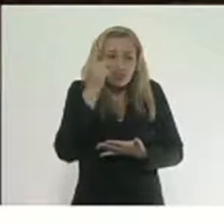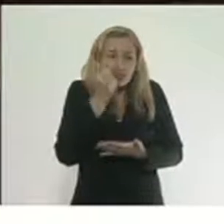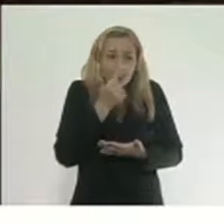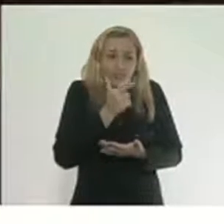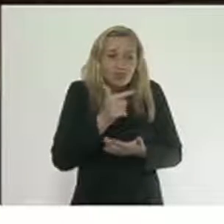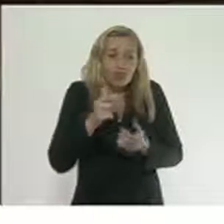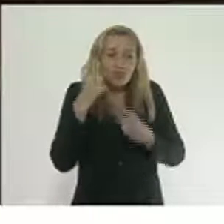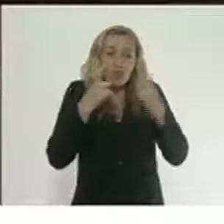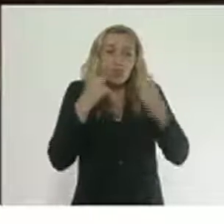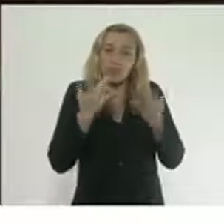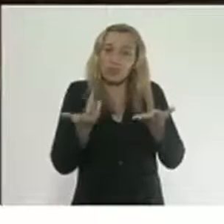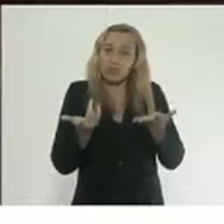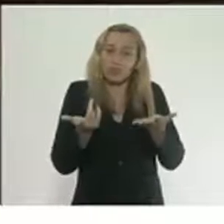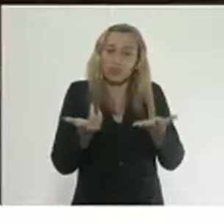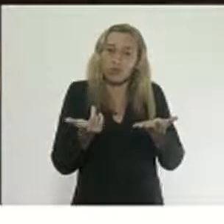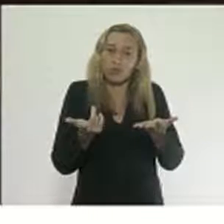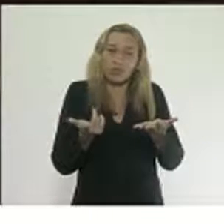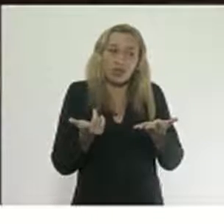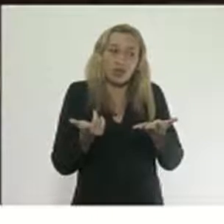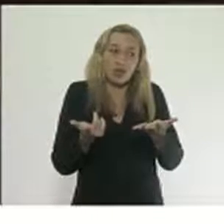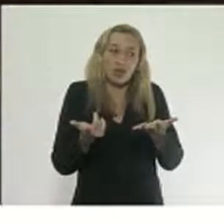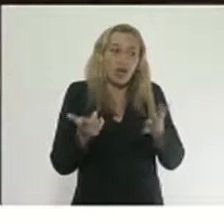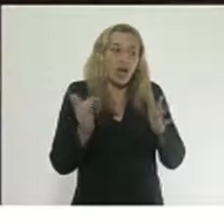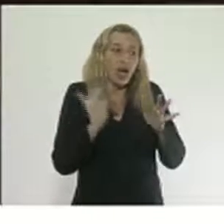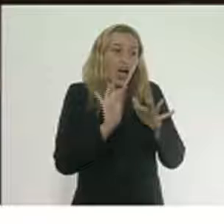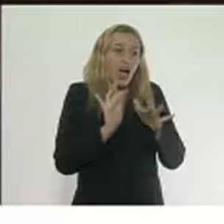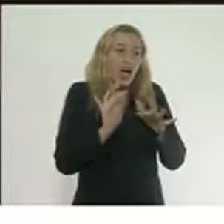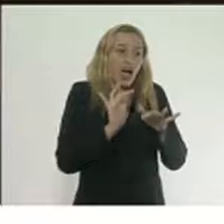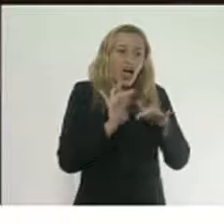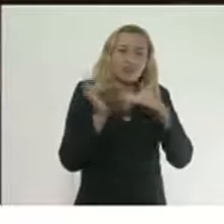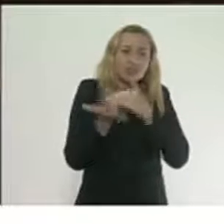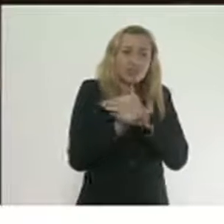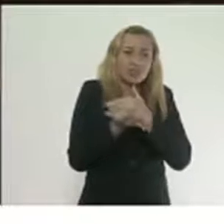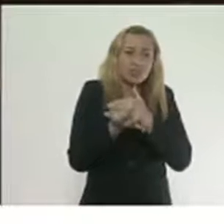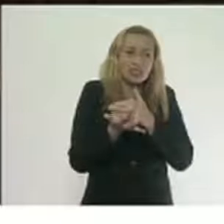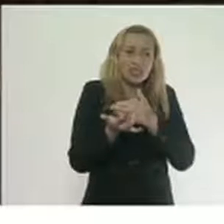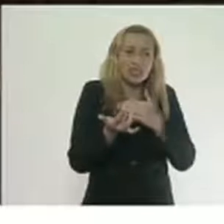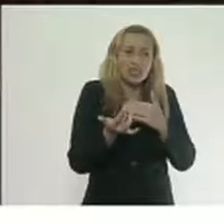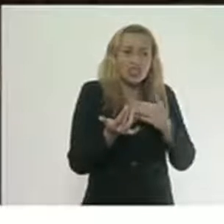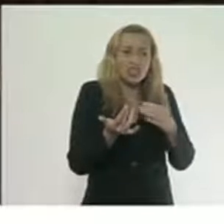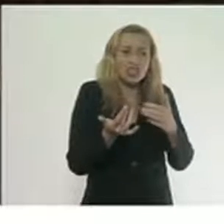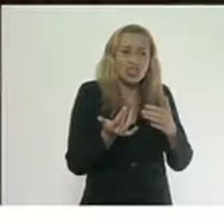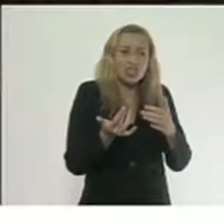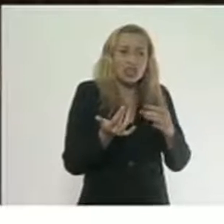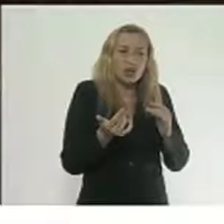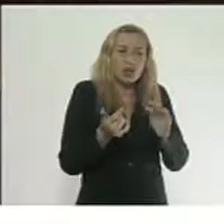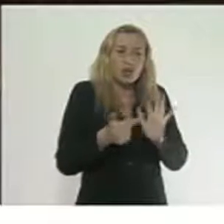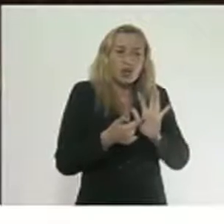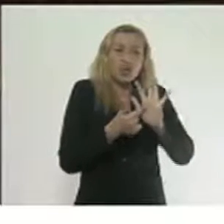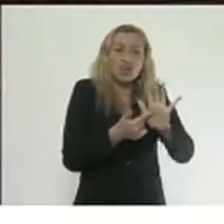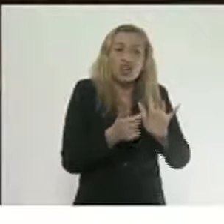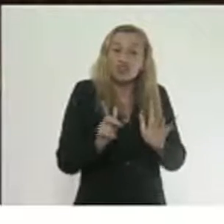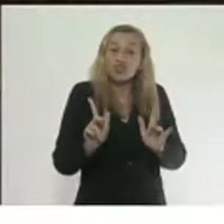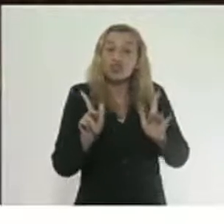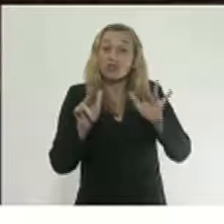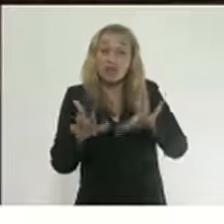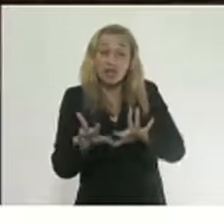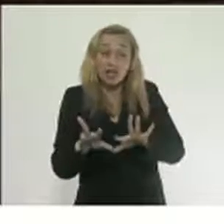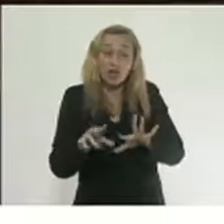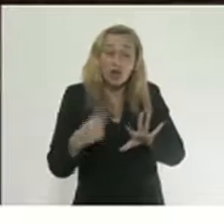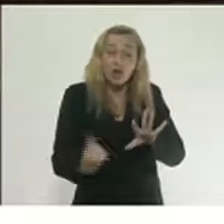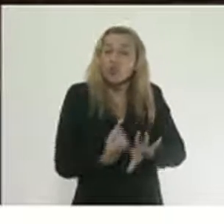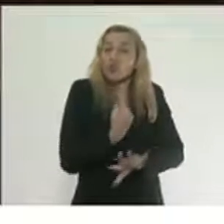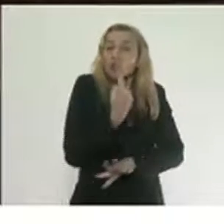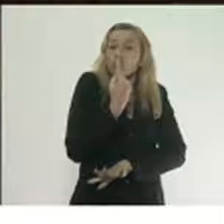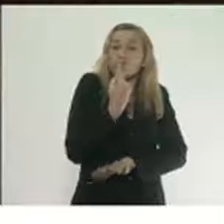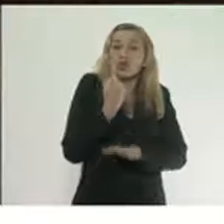contrário, a mídia tem massificado este tema, mas massificado este tema sobre uma